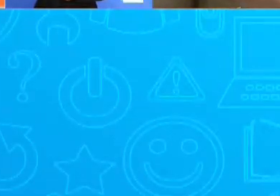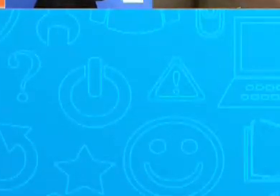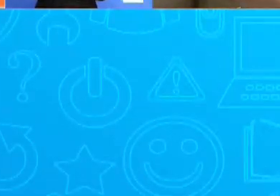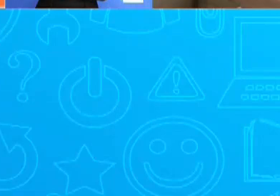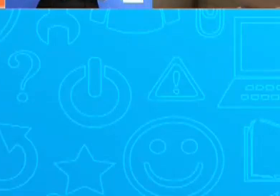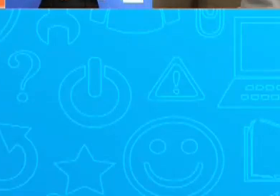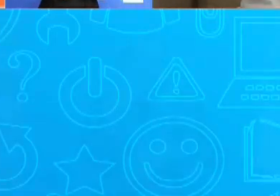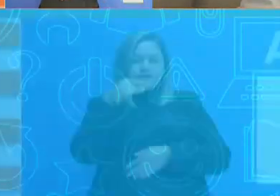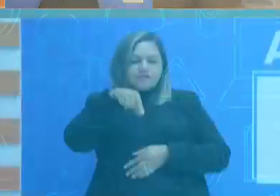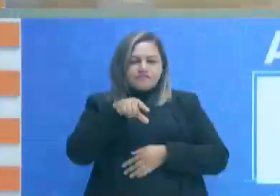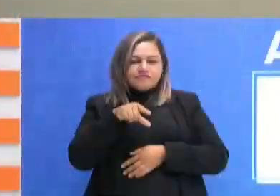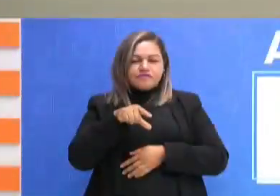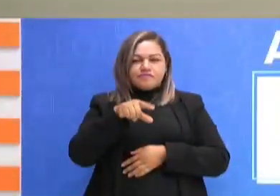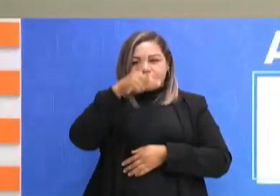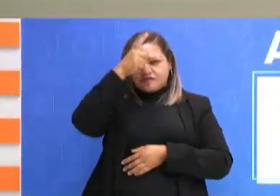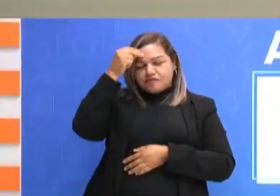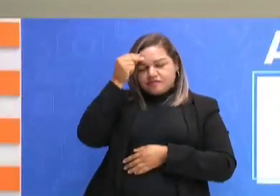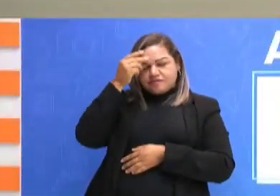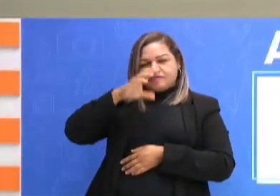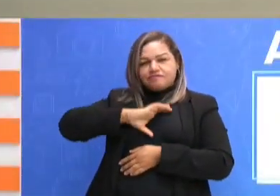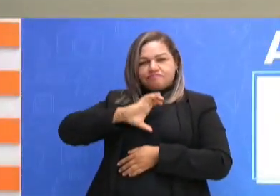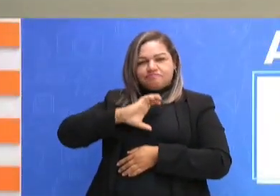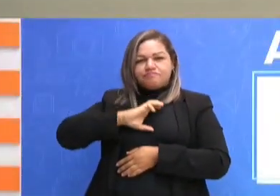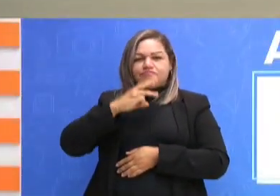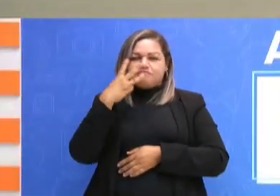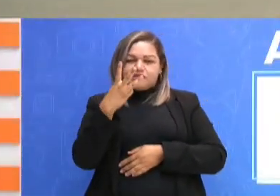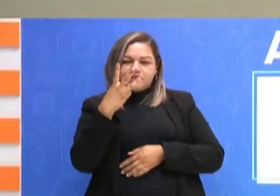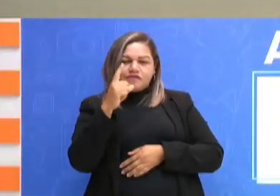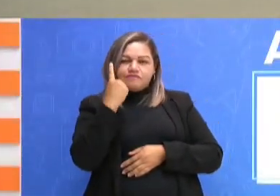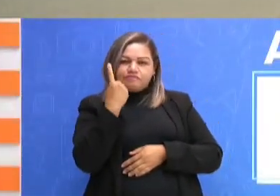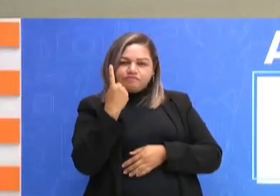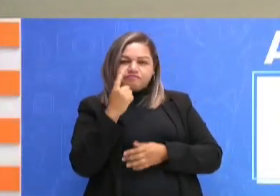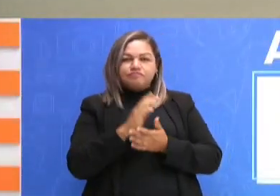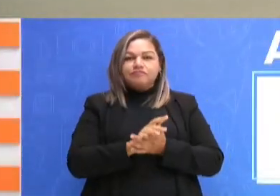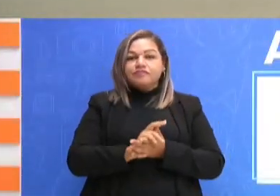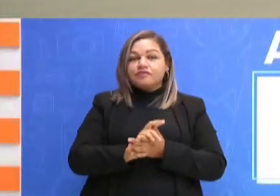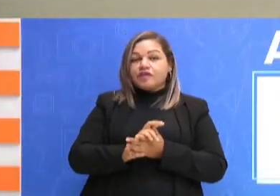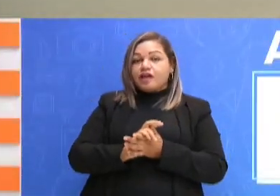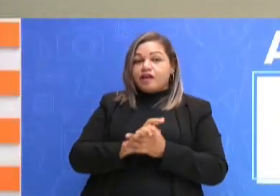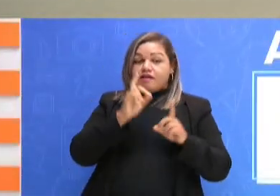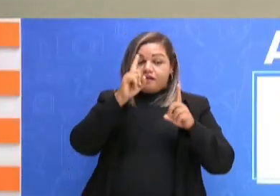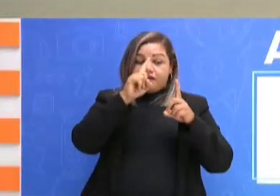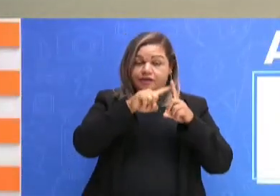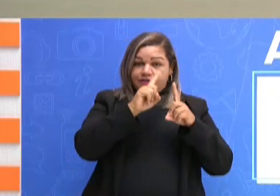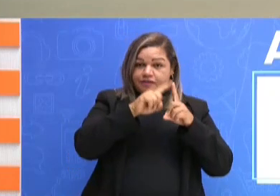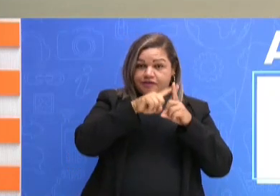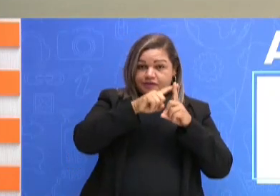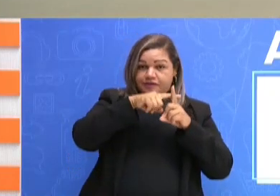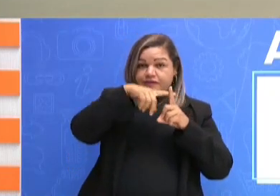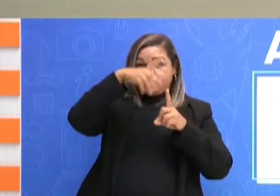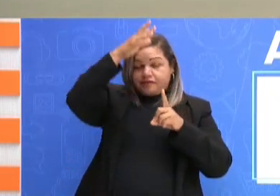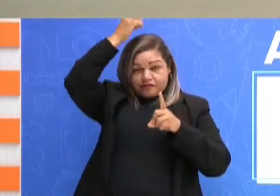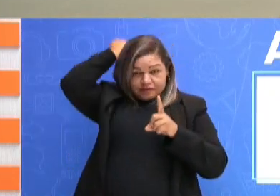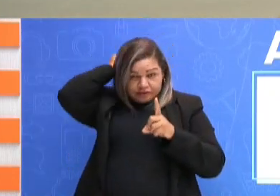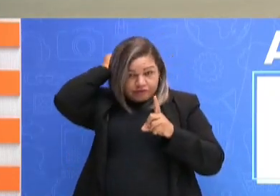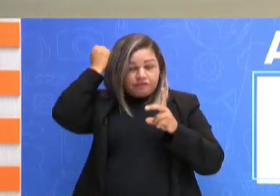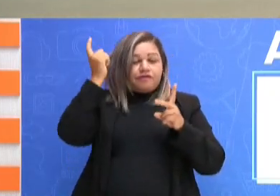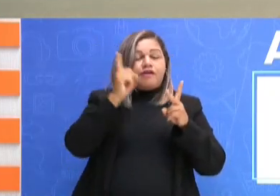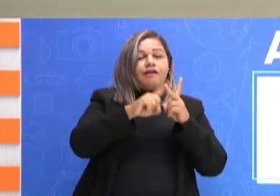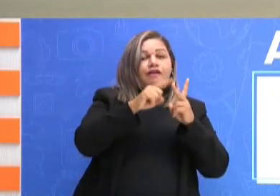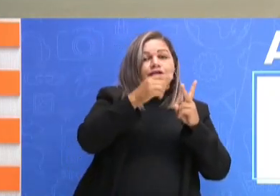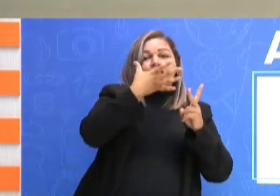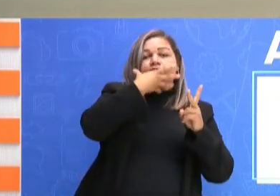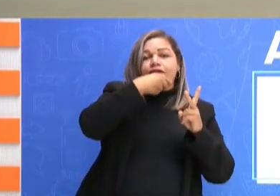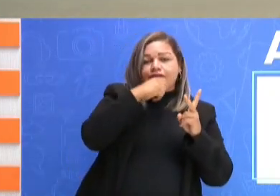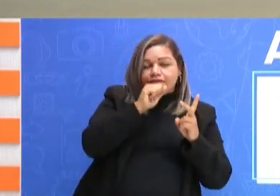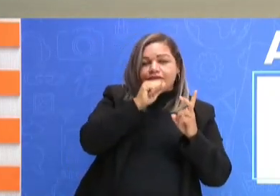três em Caxias. O Fábio Gentil será três num só. Será o Fábio, será o pai Gentil e será o